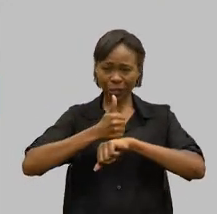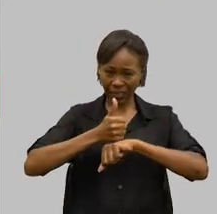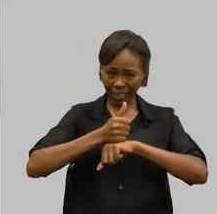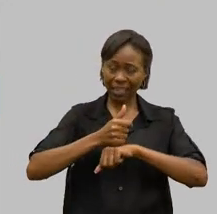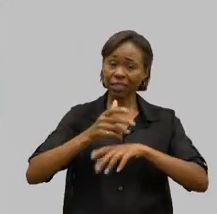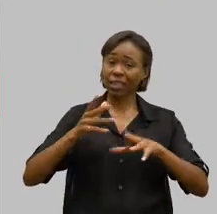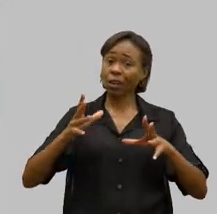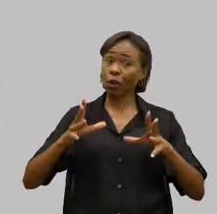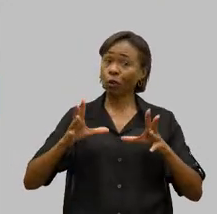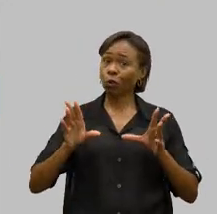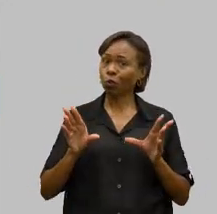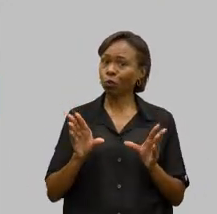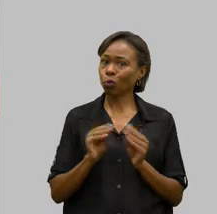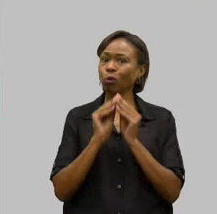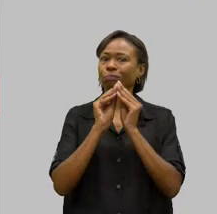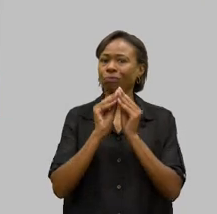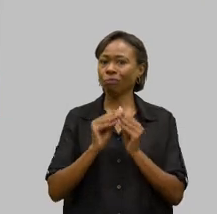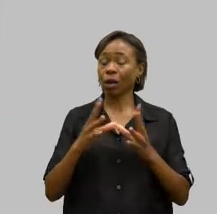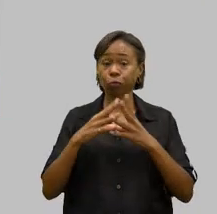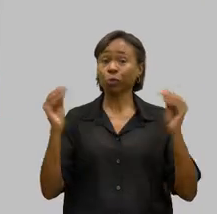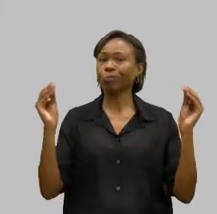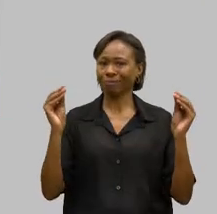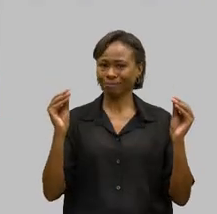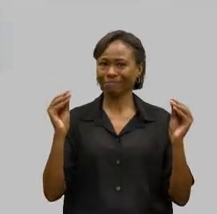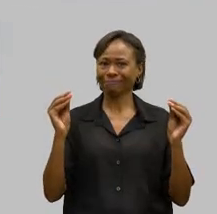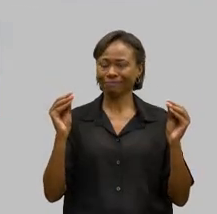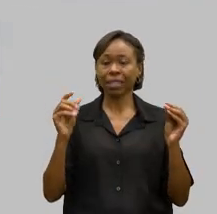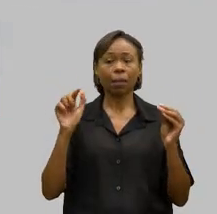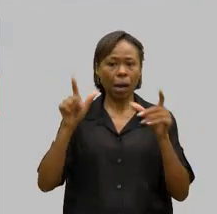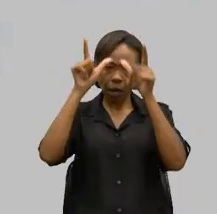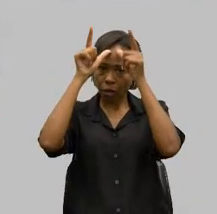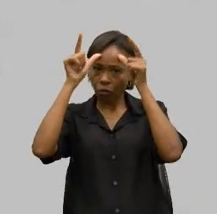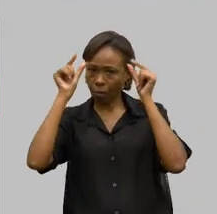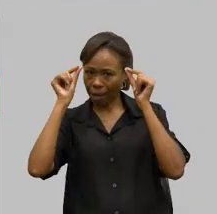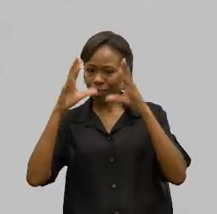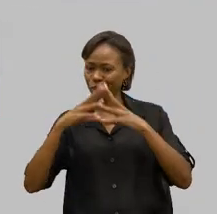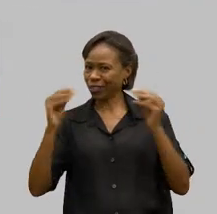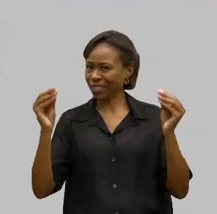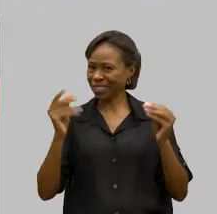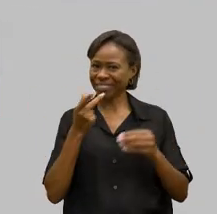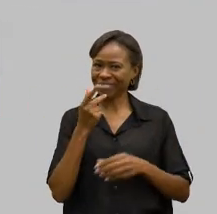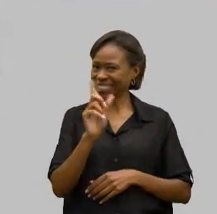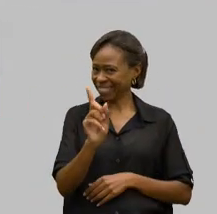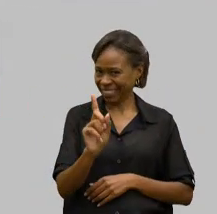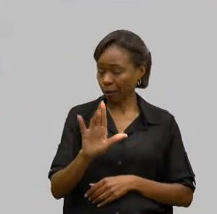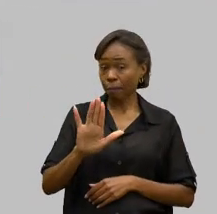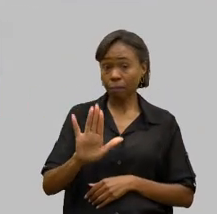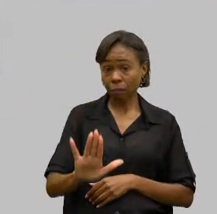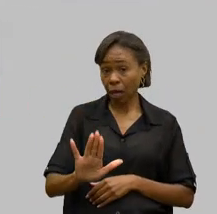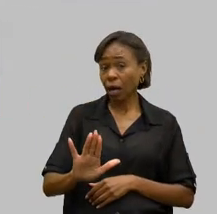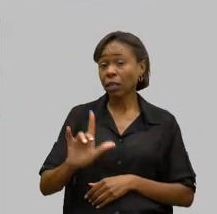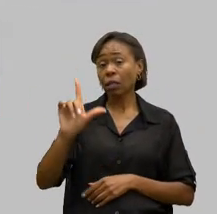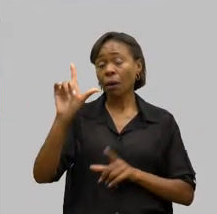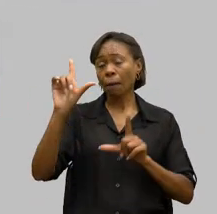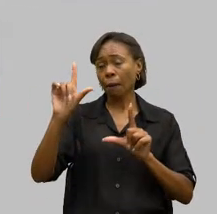Não vou dizer que a enfermagem vai desaparecer, mas vai cada dia ter menos